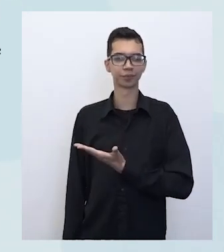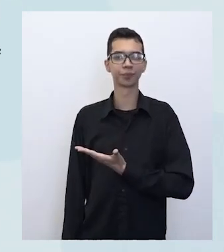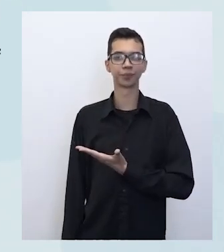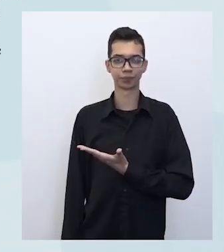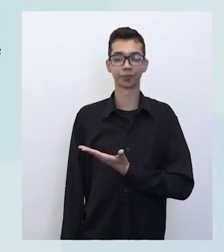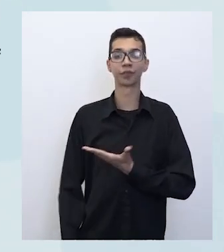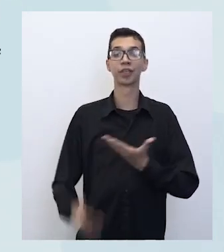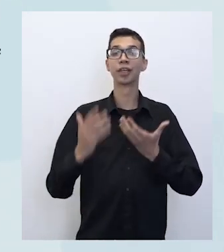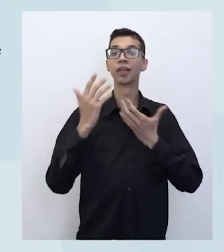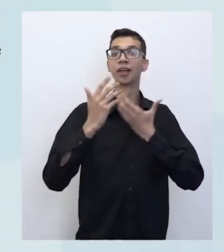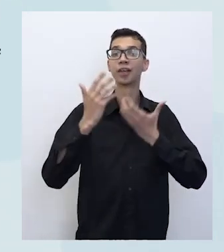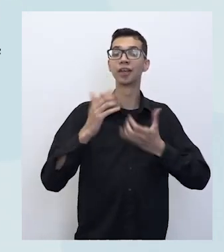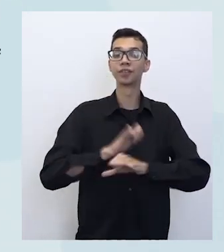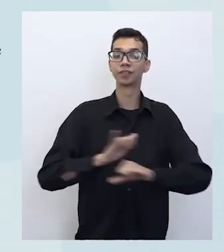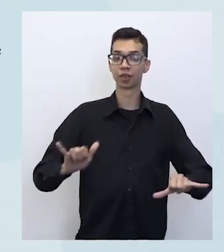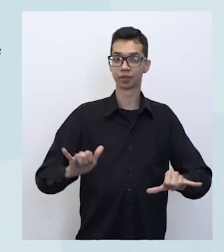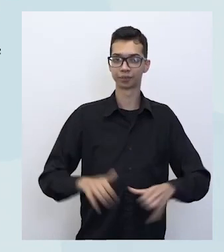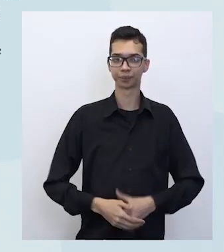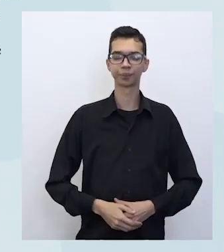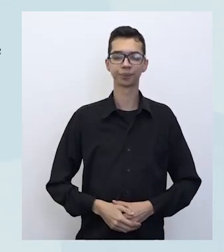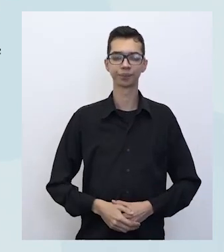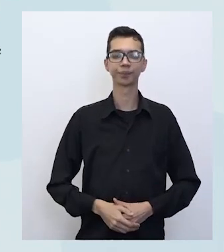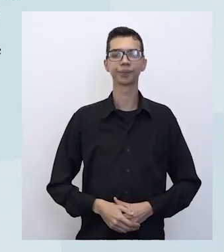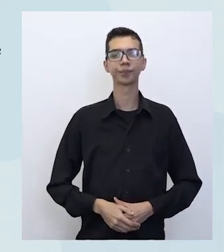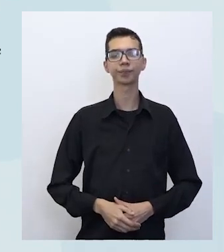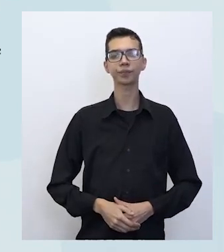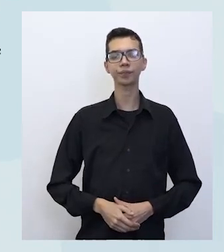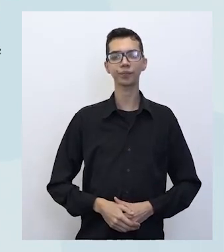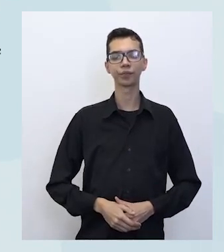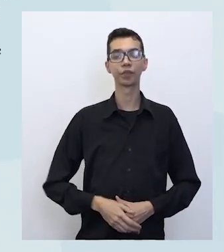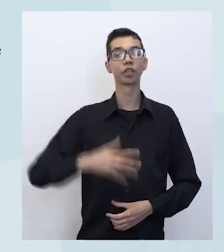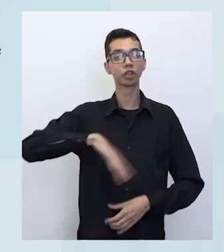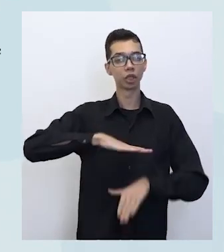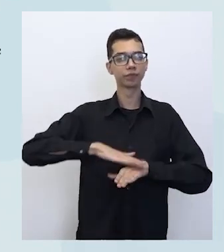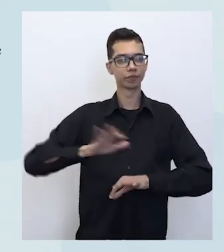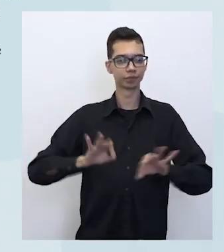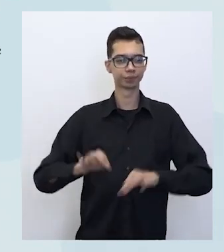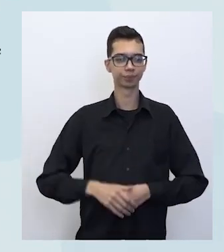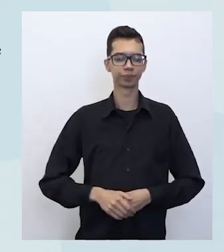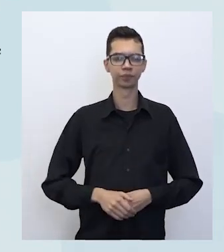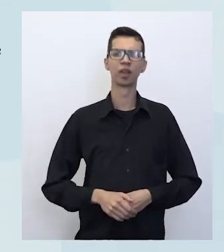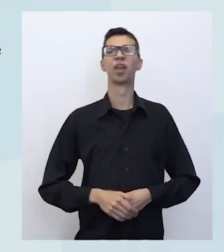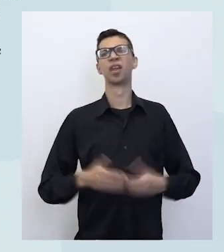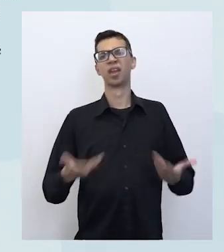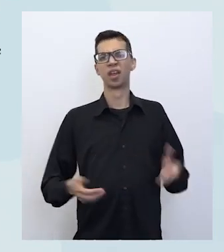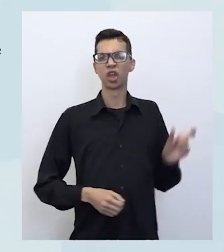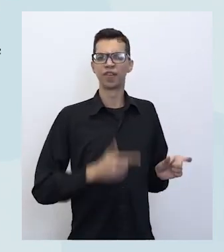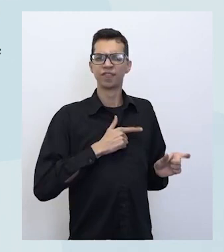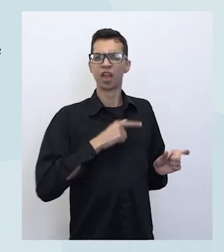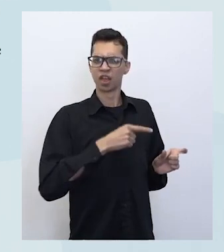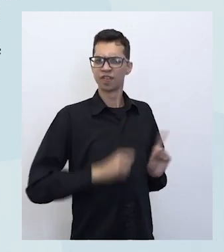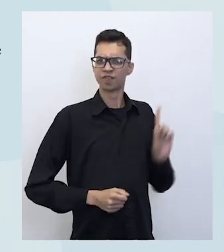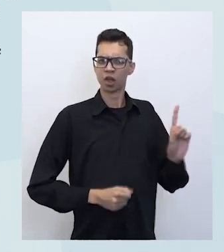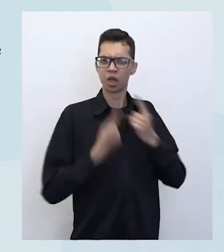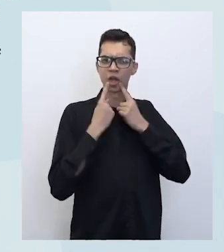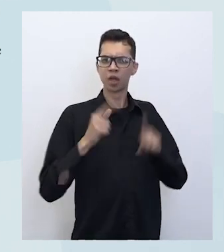desta cantiga. Não que eu, né? Que nós fizemos. Ai, dona feia, você foi reclamar que eu